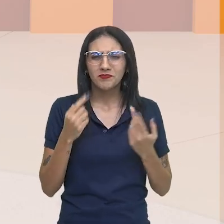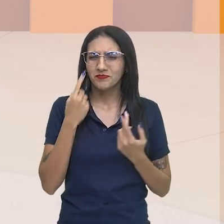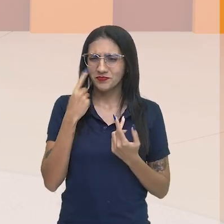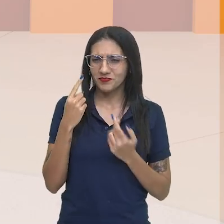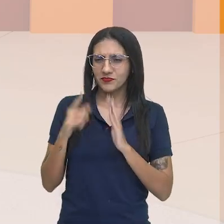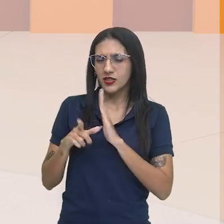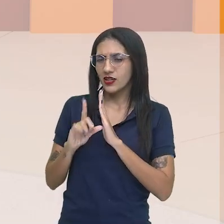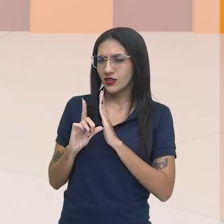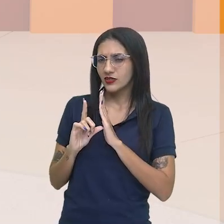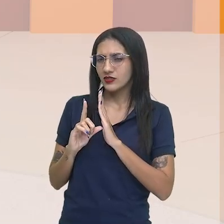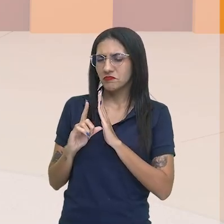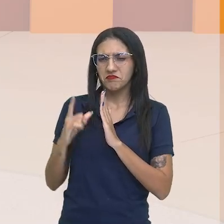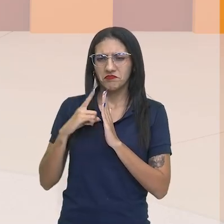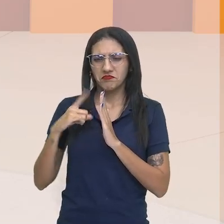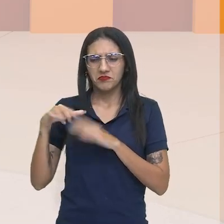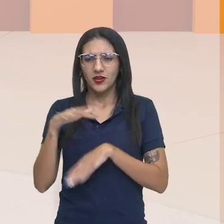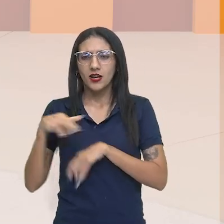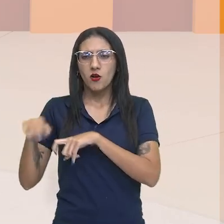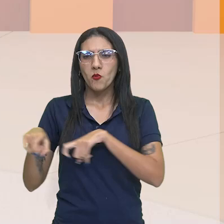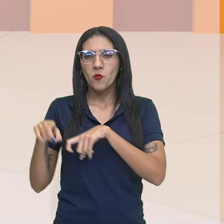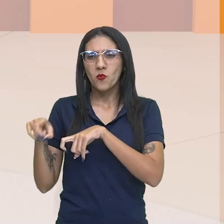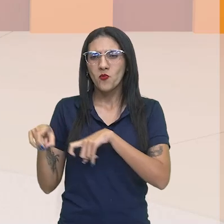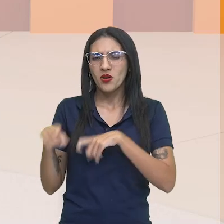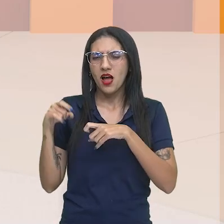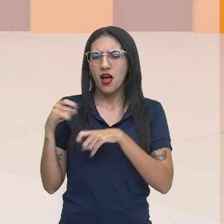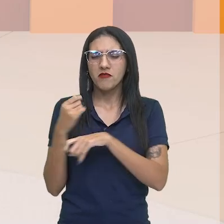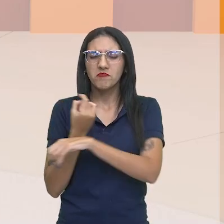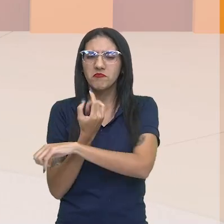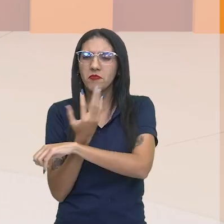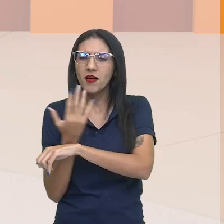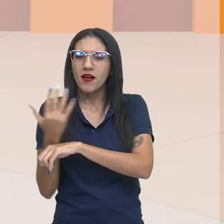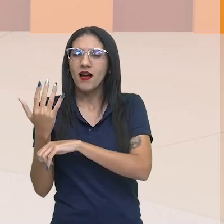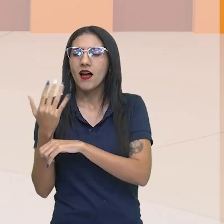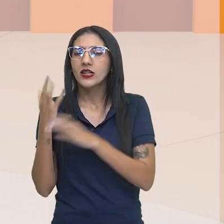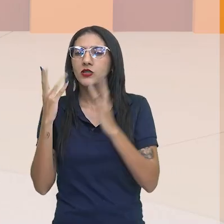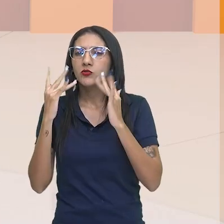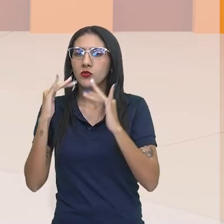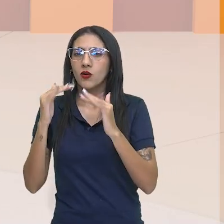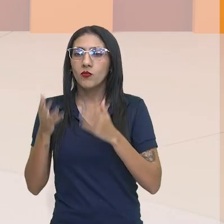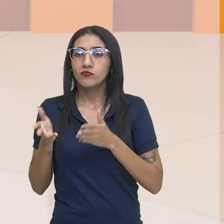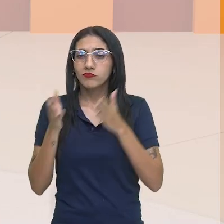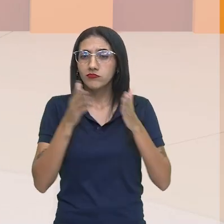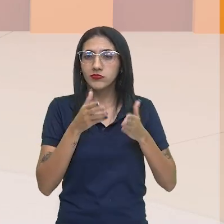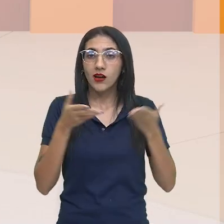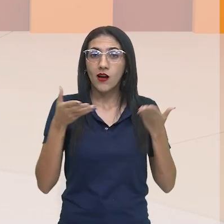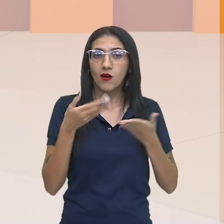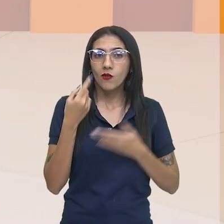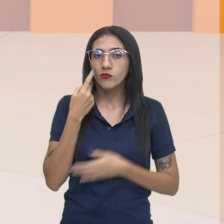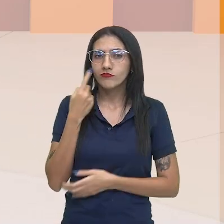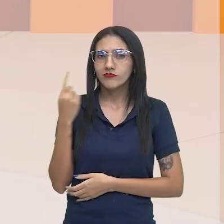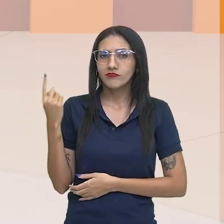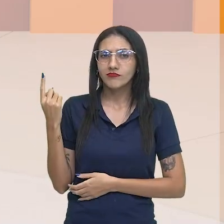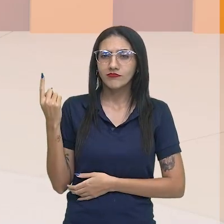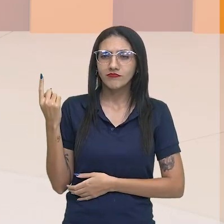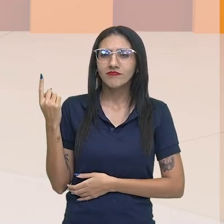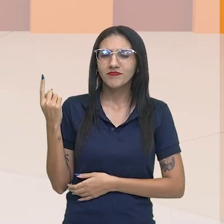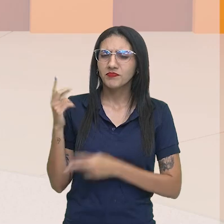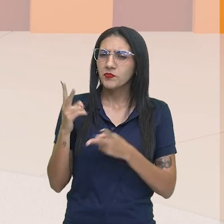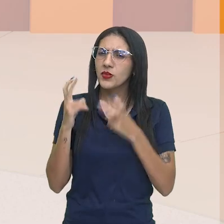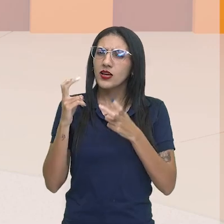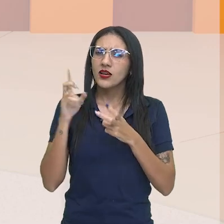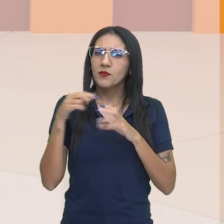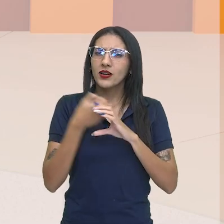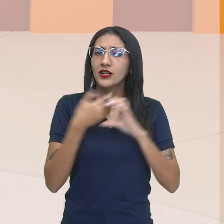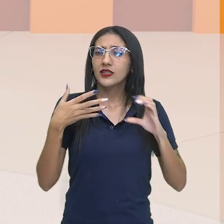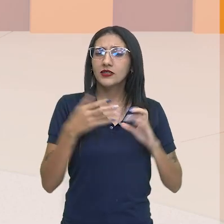ambiente rural a gente tinha, né, uma paisagem natural muito grande, a gente está vendo numa realidade como essa aqui no vídeo, uma